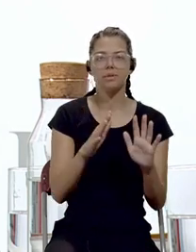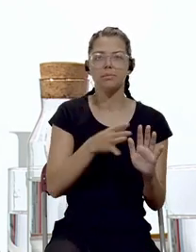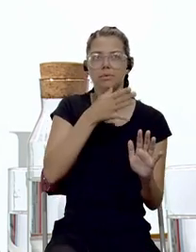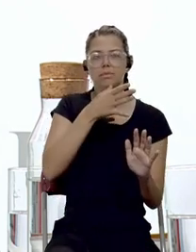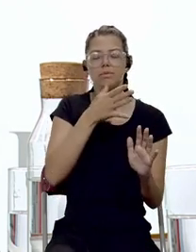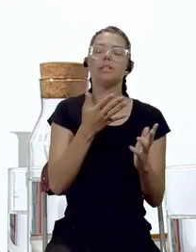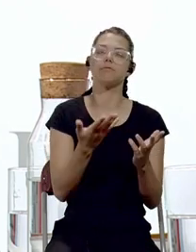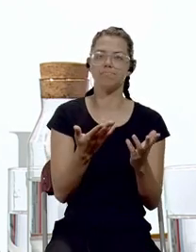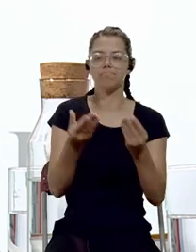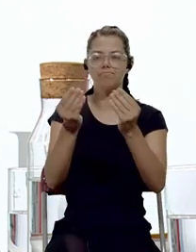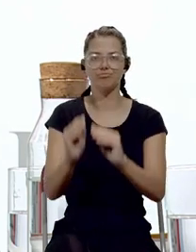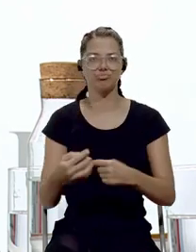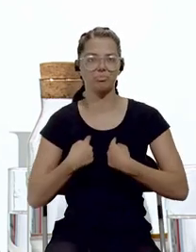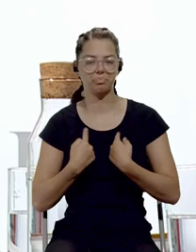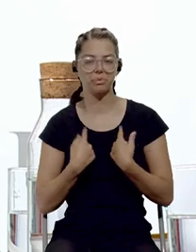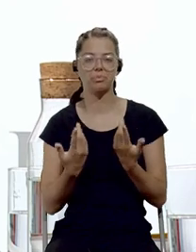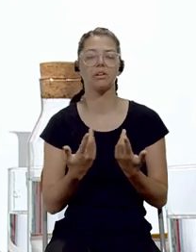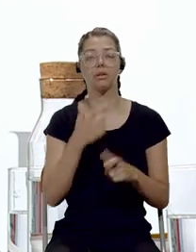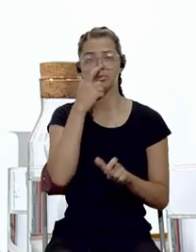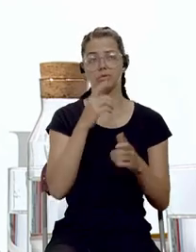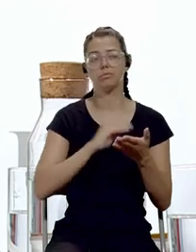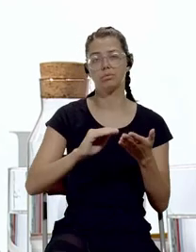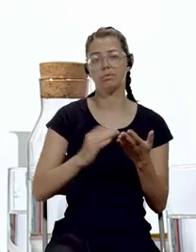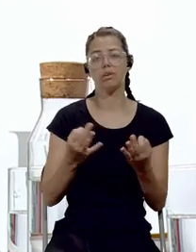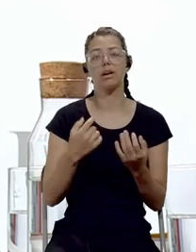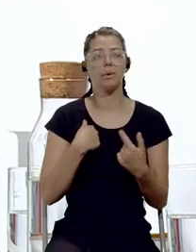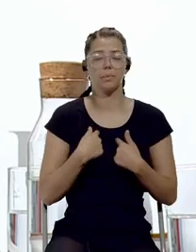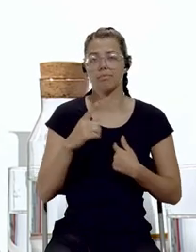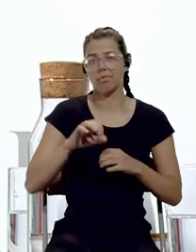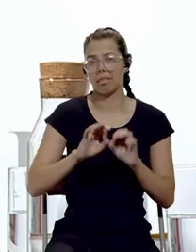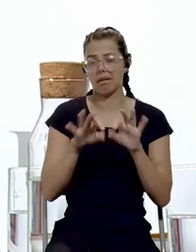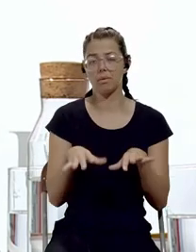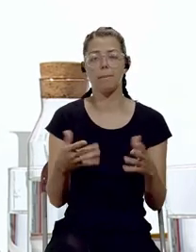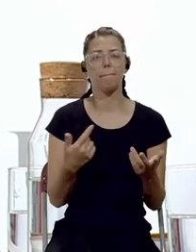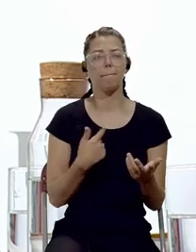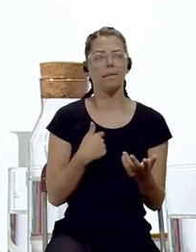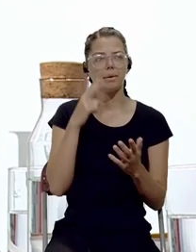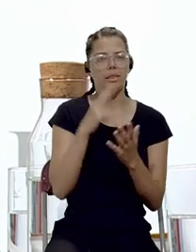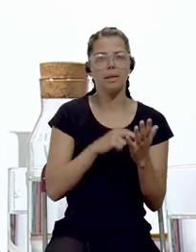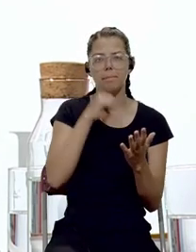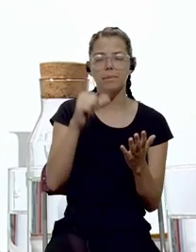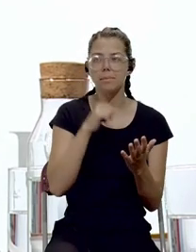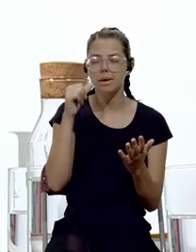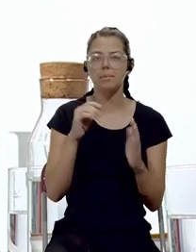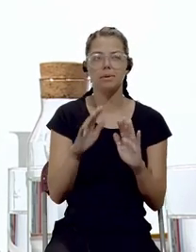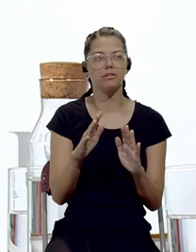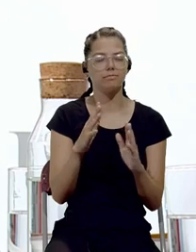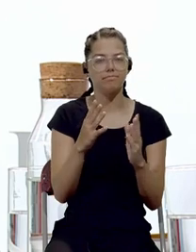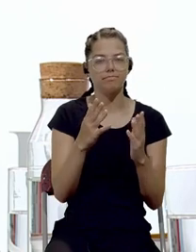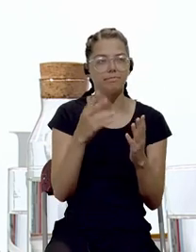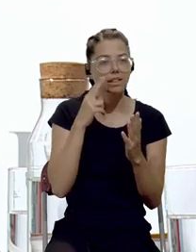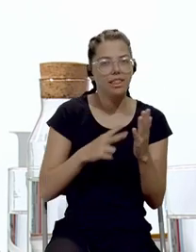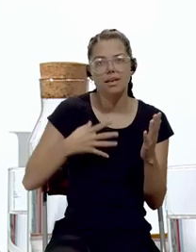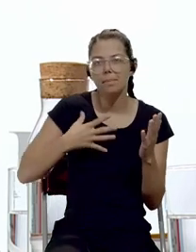E isso acho que é uma busca que muitos escritores fazem, que eu fiz também. O que é que era que eu não tinha lido? O que é que era que eu queria